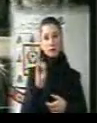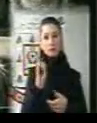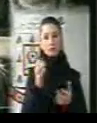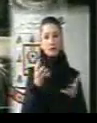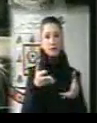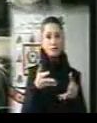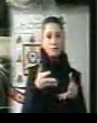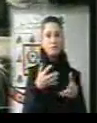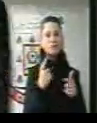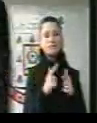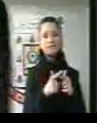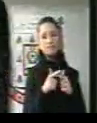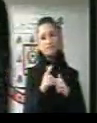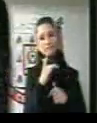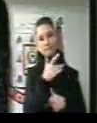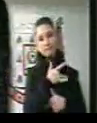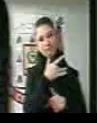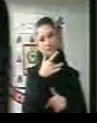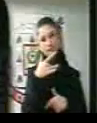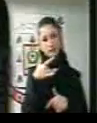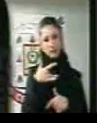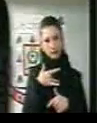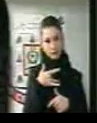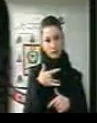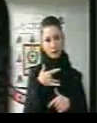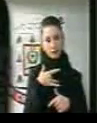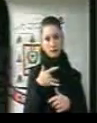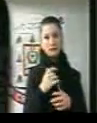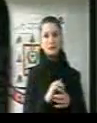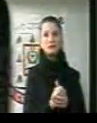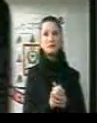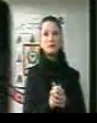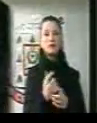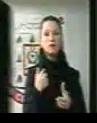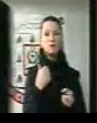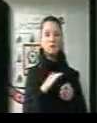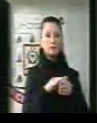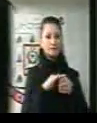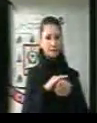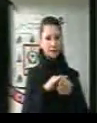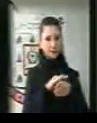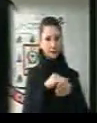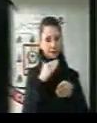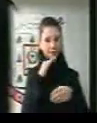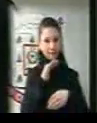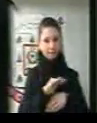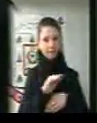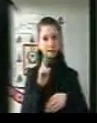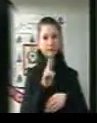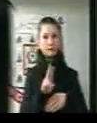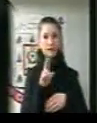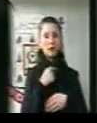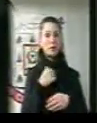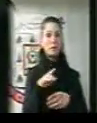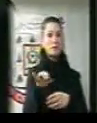hoje está ausente da sessão em função de um problema de saúde. Conversei com ele à tarde e ele me